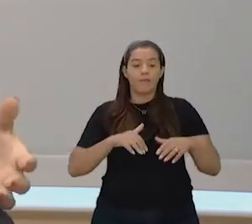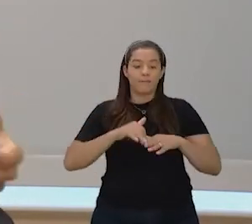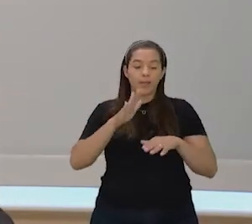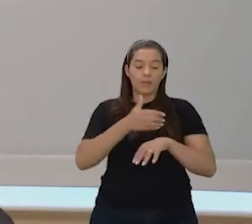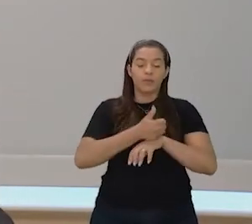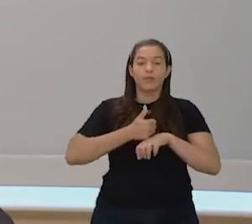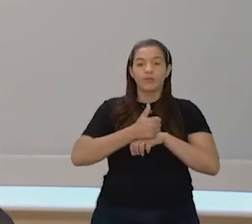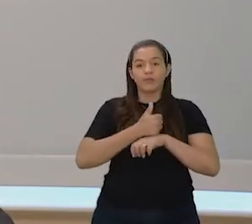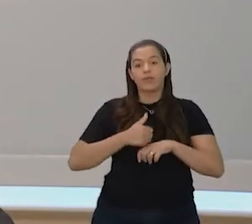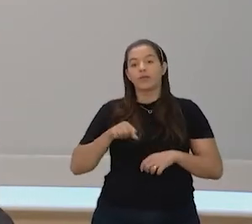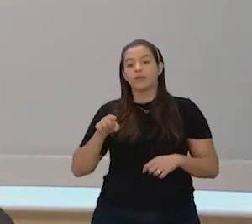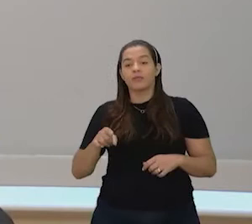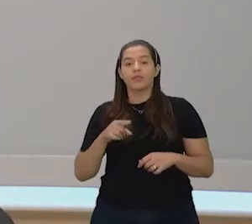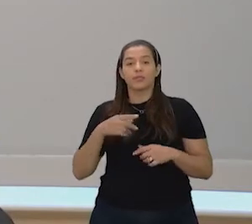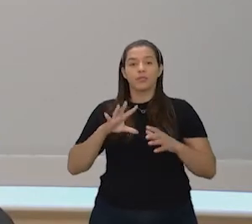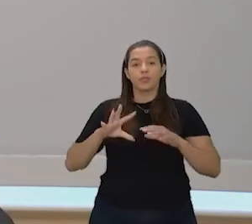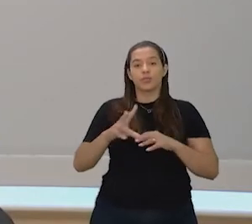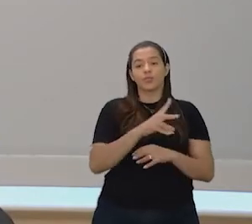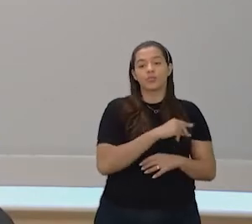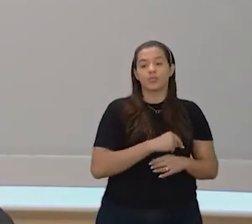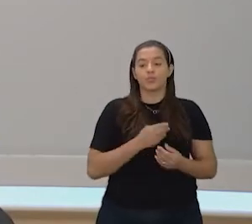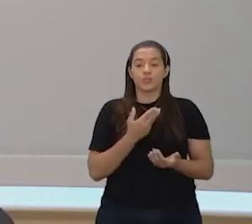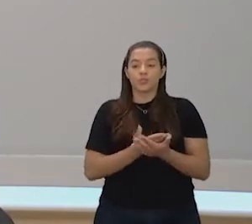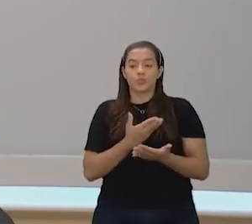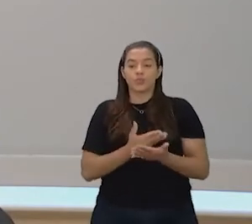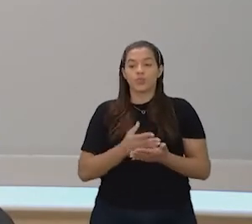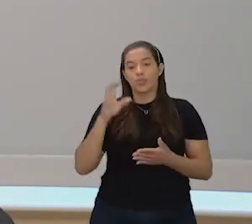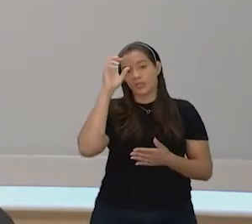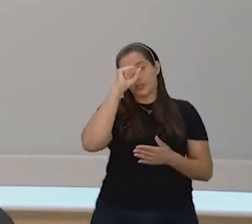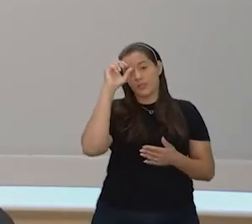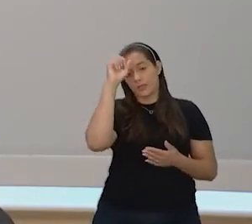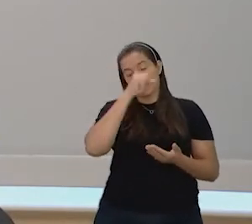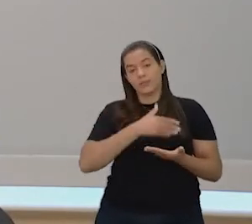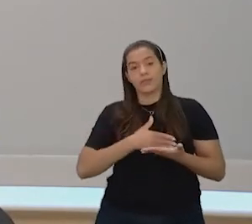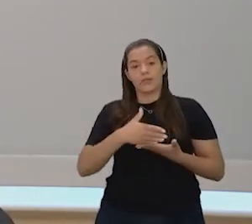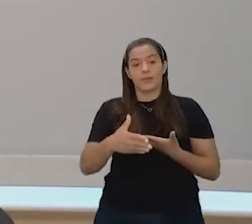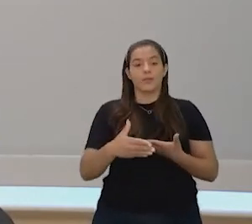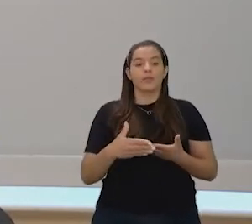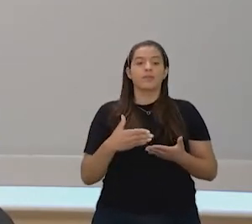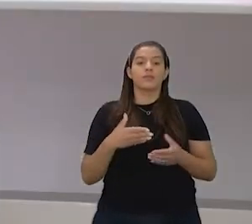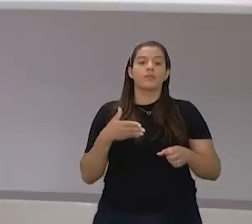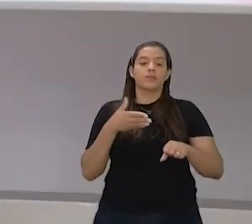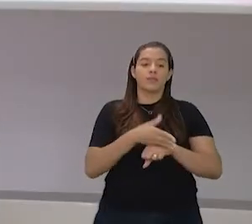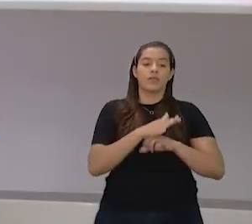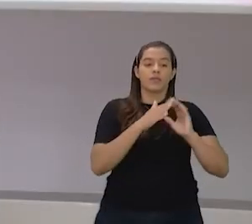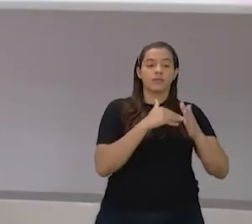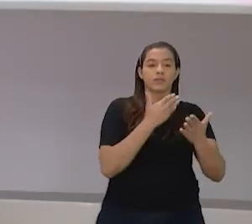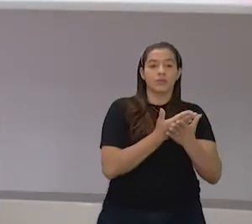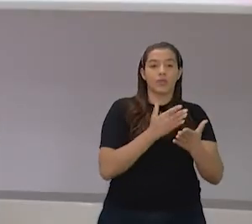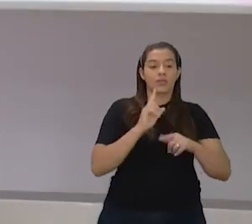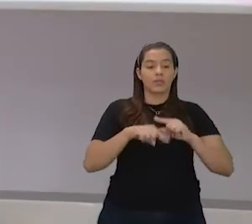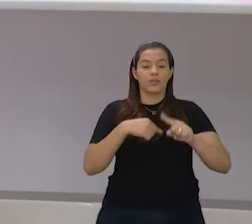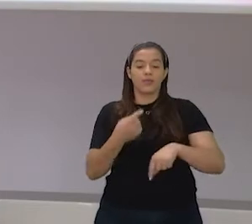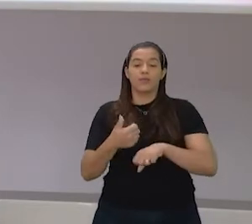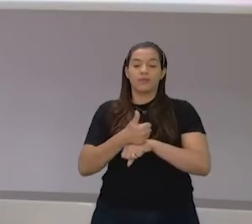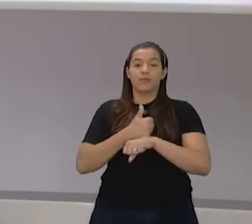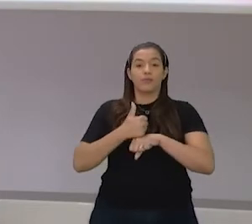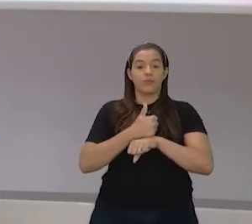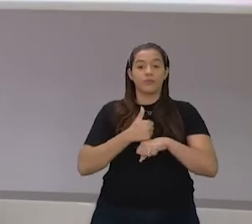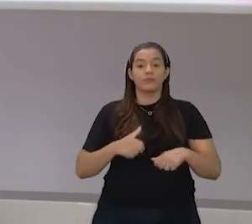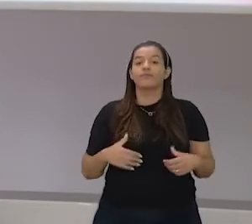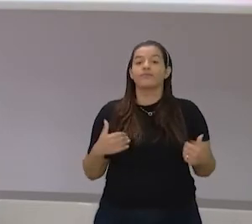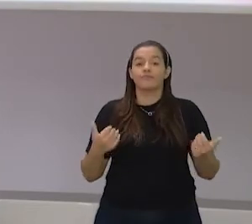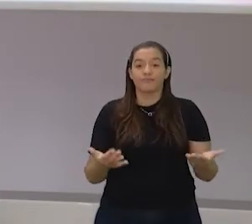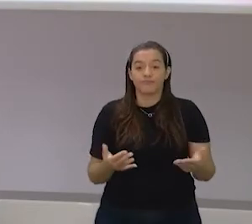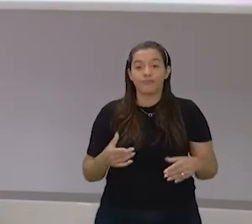para os estudantes, né? Quem sabe os estudantes começam numa escola e viram profissional, não é mesmo? Exato. E a gente pensa assim, quando eles